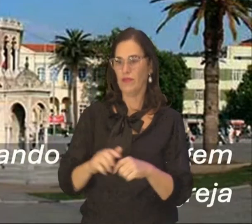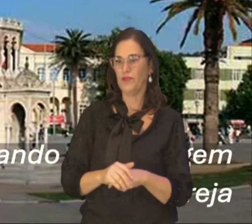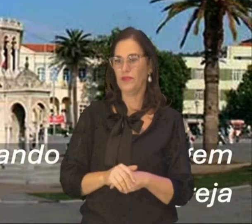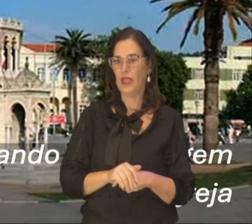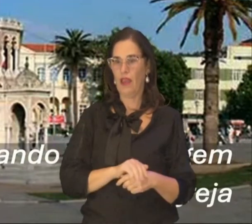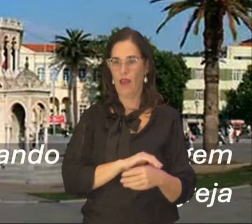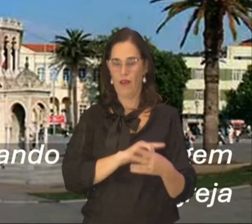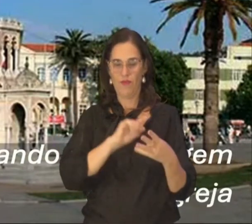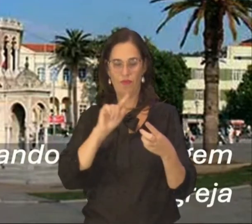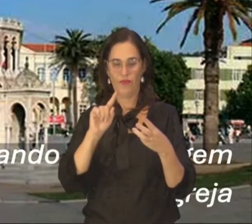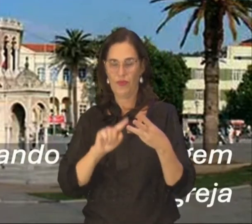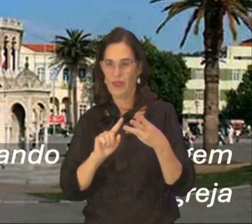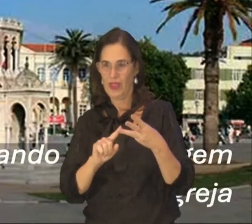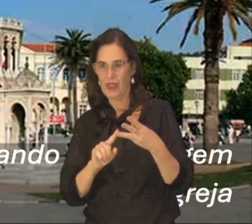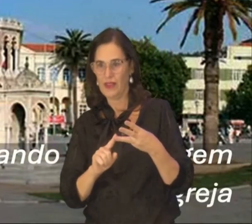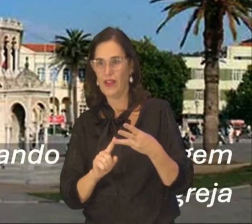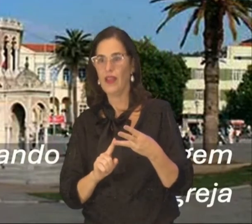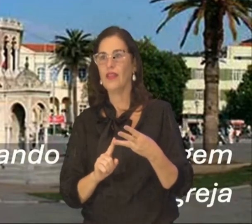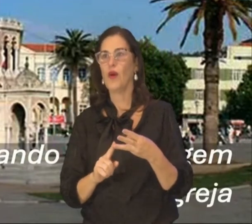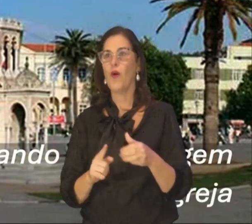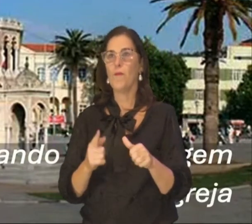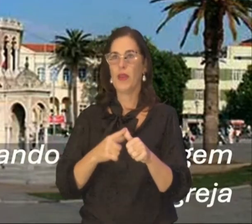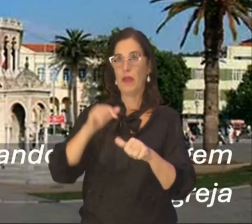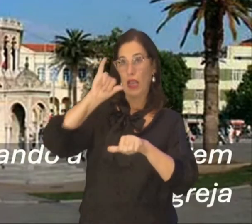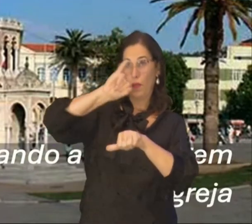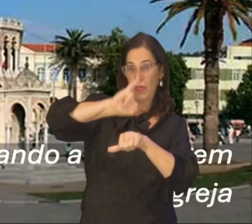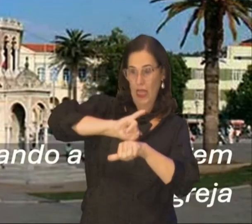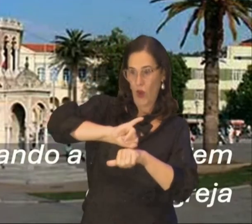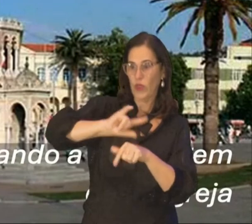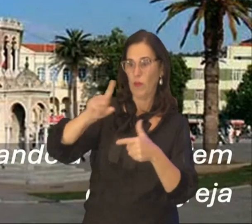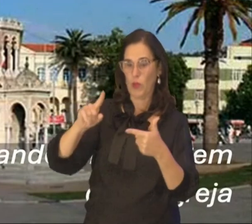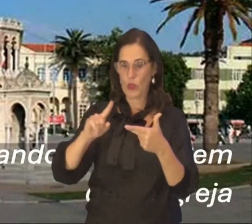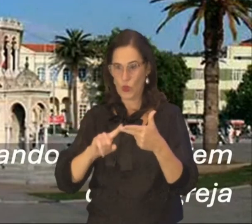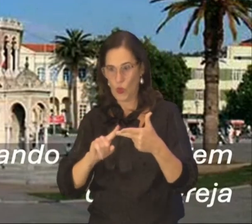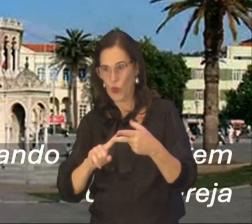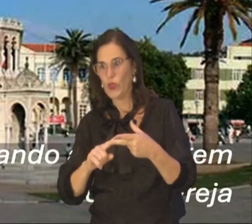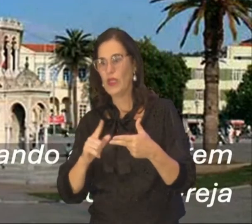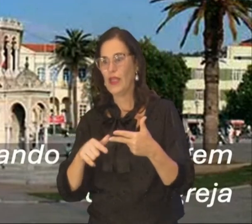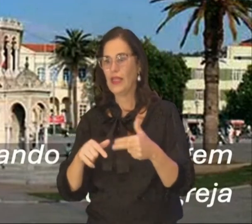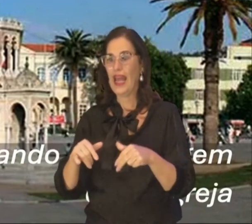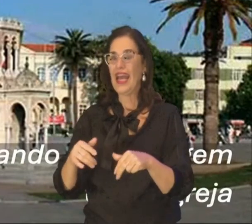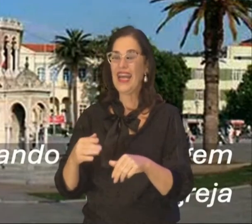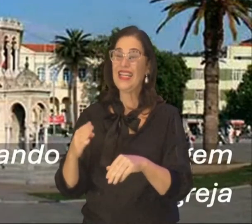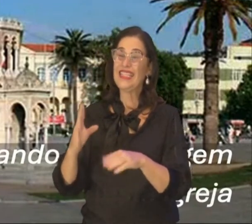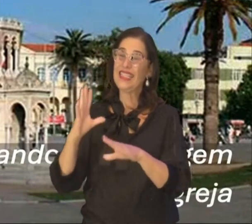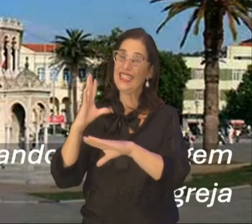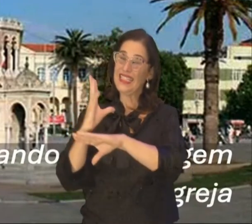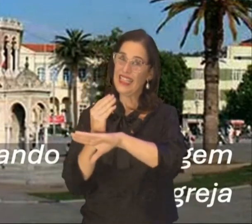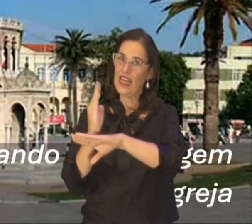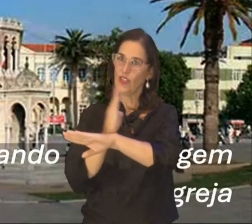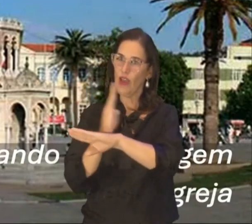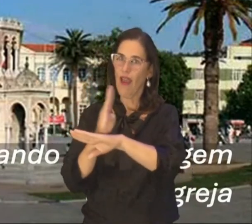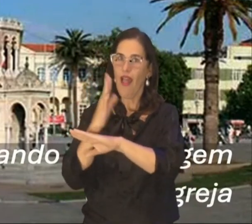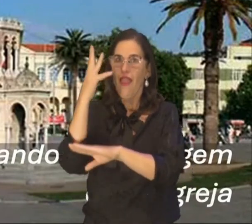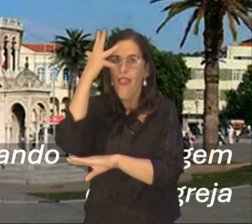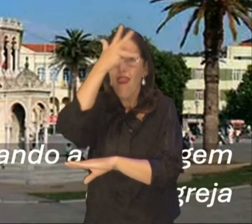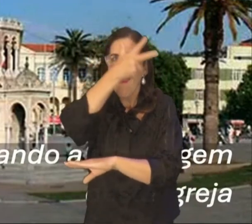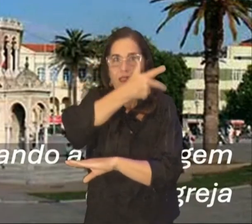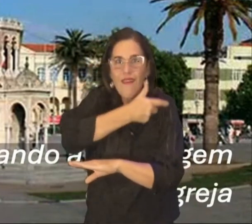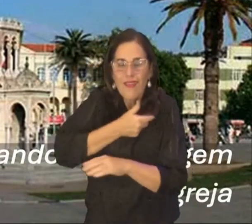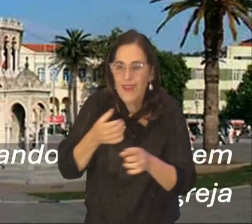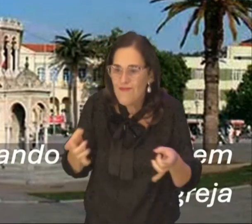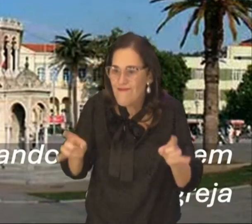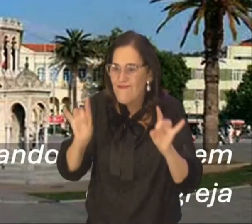e para Ankara, que é a capital da Turquia. Esta cidade, a cidade de Esmirna, uma linda cidade, uma cidade